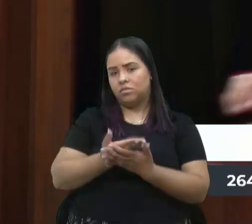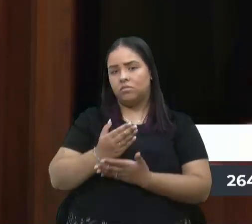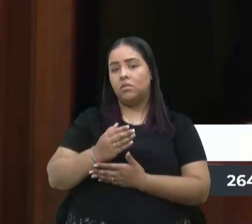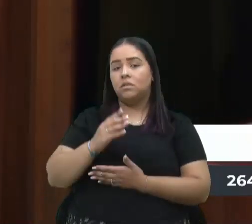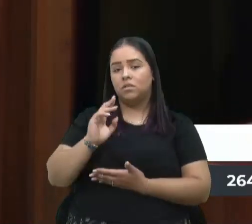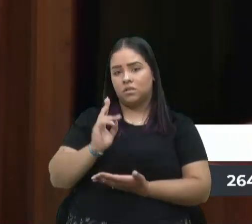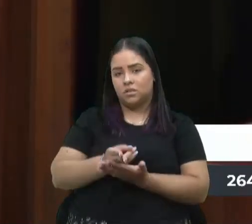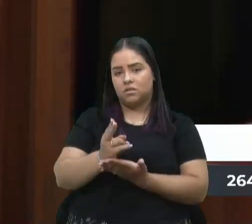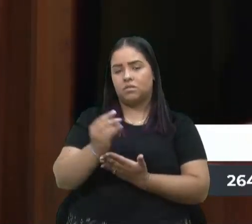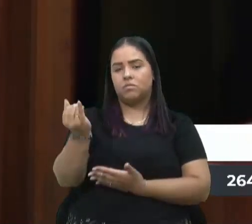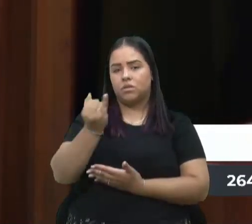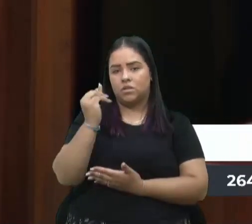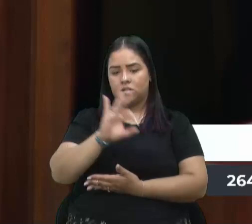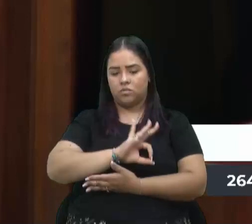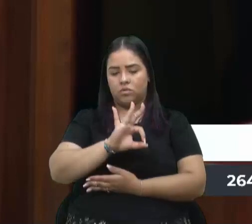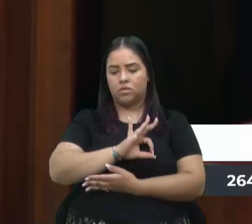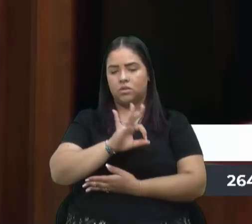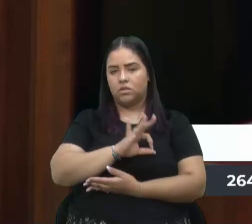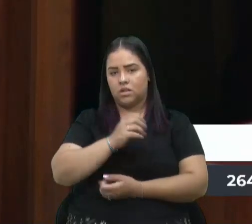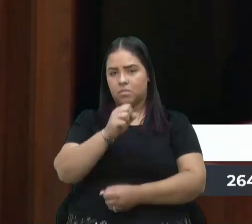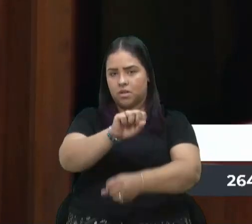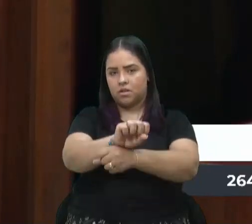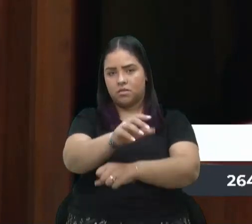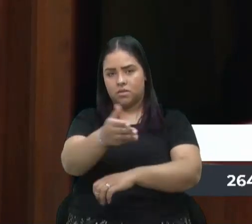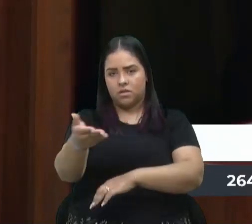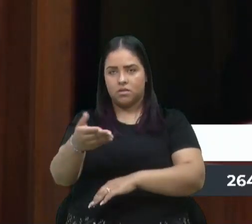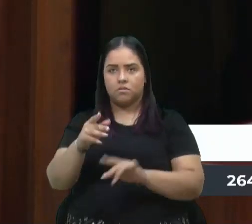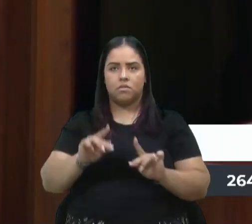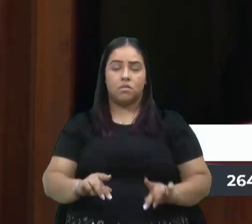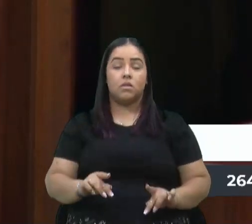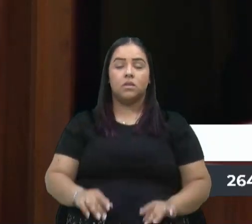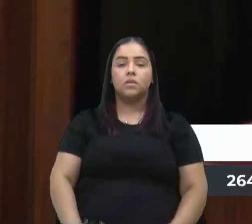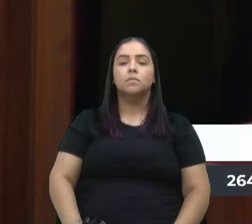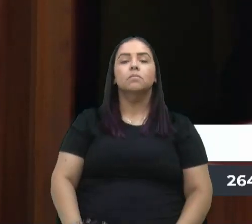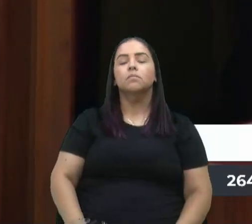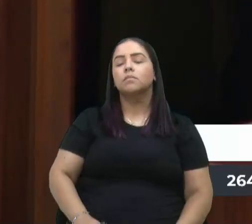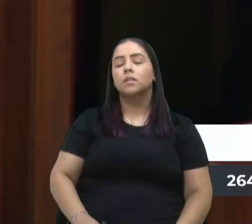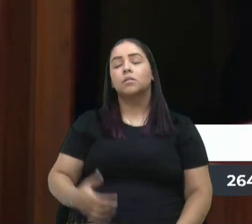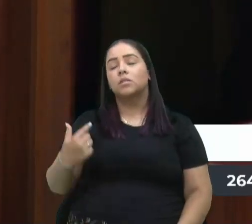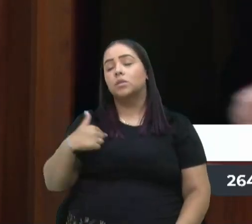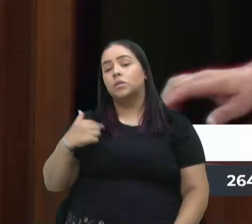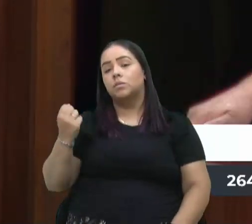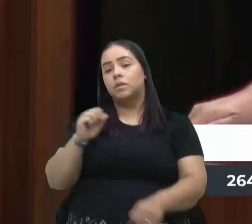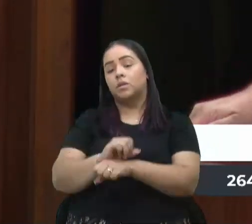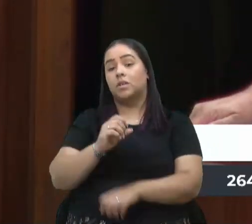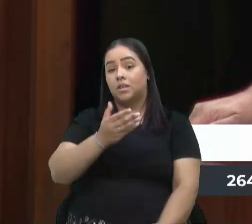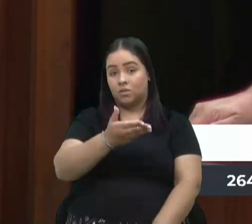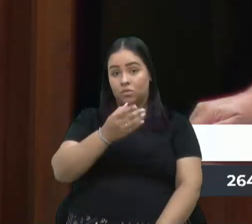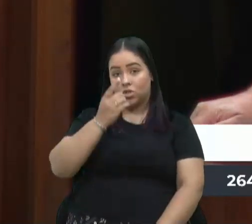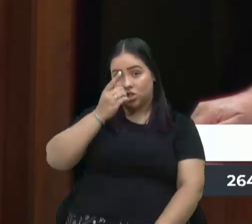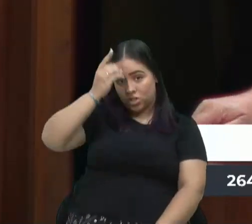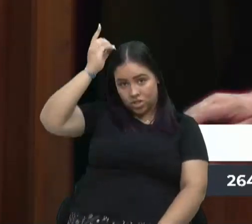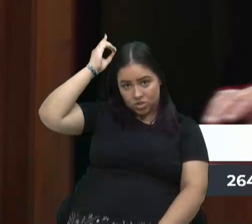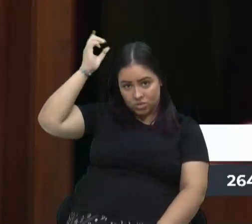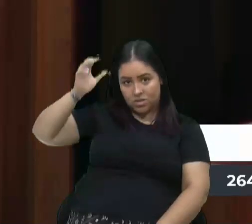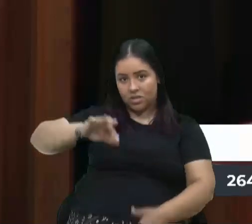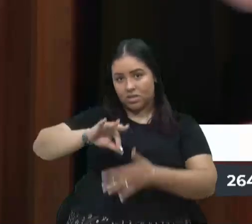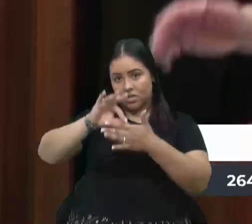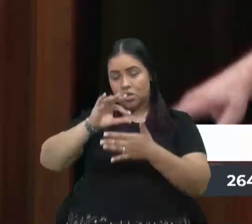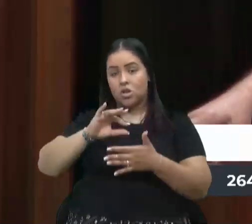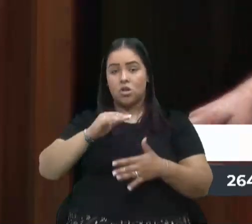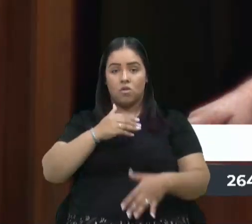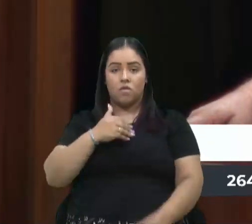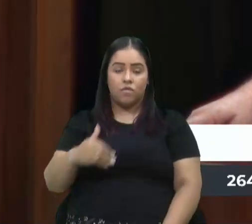importante. Mas vejo que, espero então que o líder do governo, o vereador Gil, está dizendo que essa possibilidade está no radar. Espero